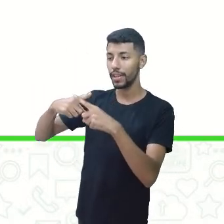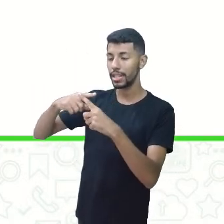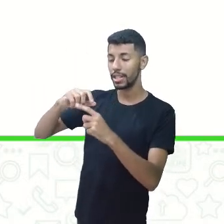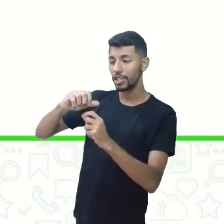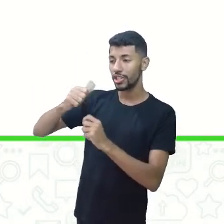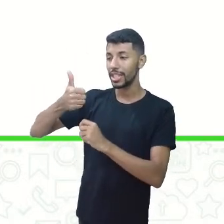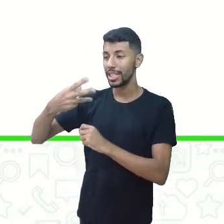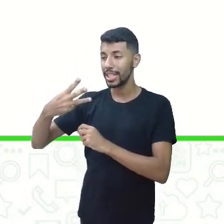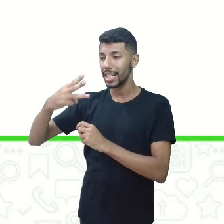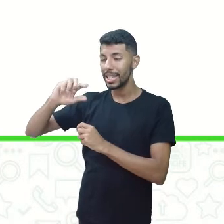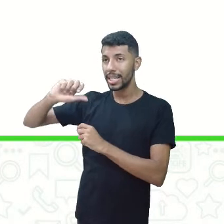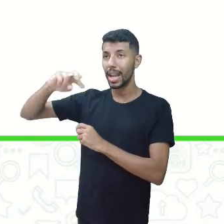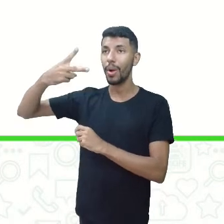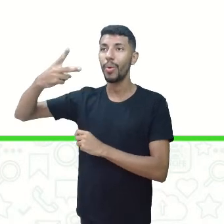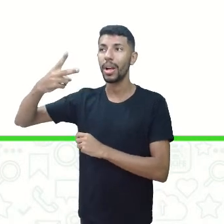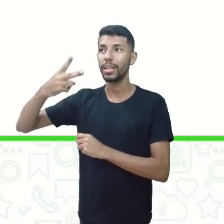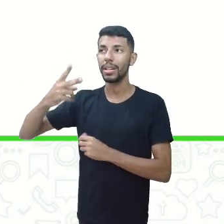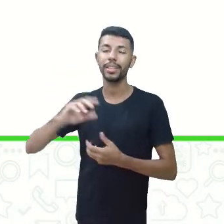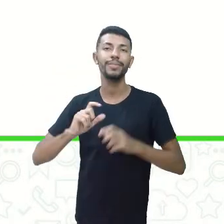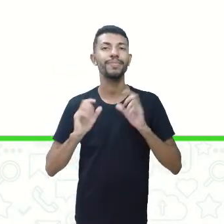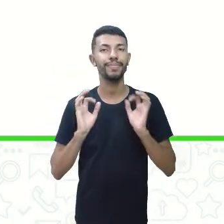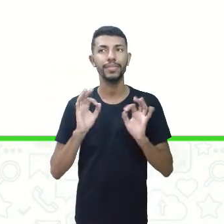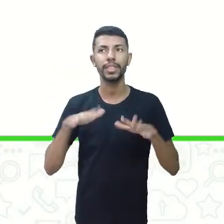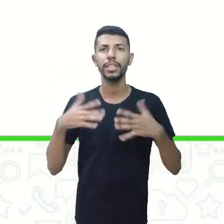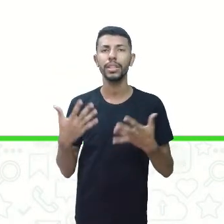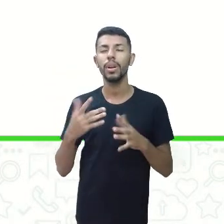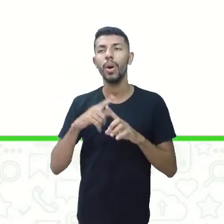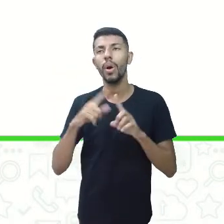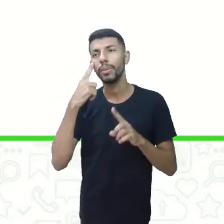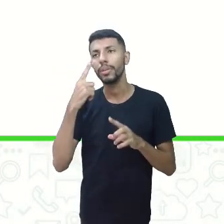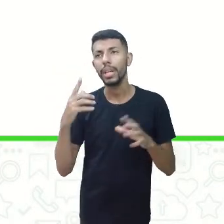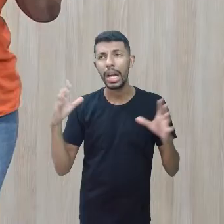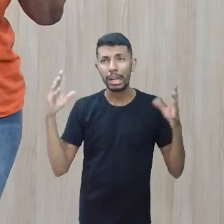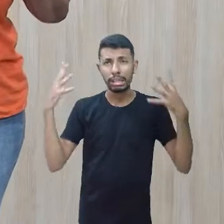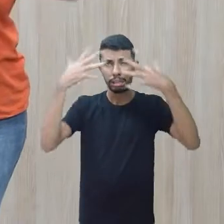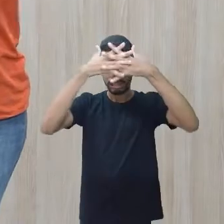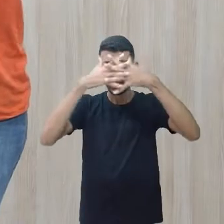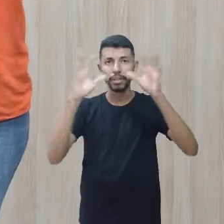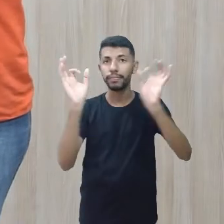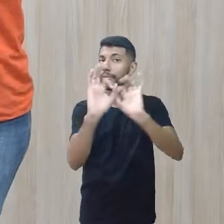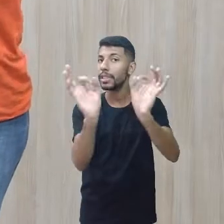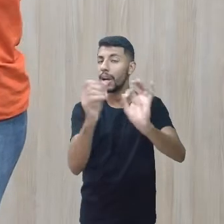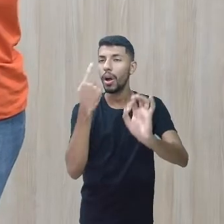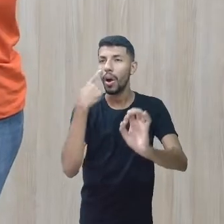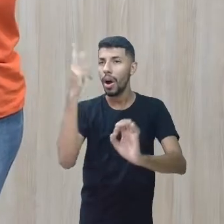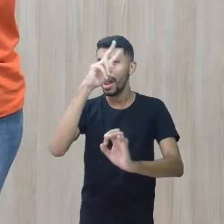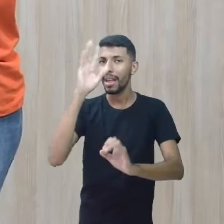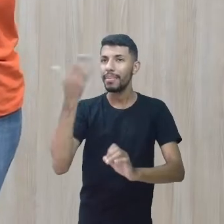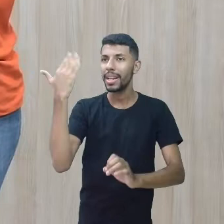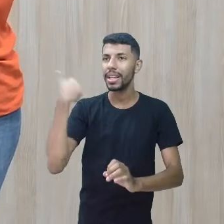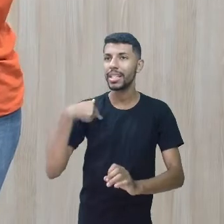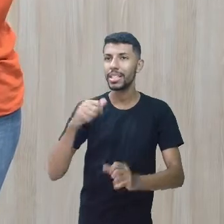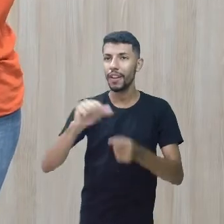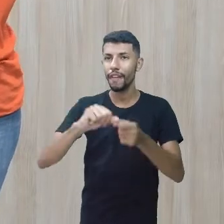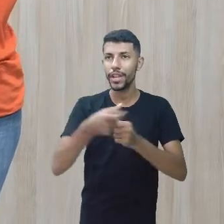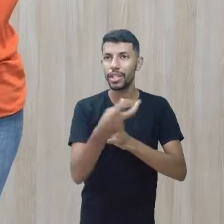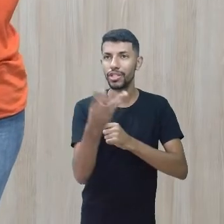13 ao quadrado. Professora, quebrou minha cabeça, pirou agora. Não, não, não. Lembra quando eu fiz a fatoração aqui,